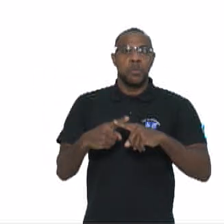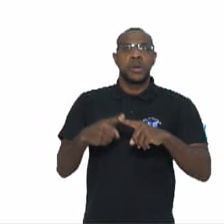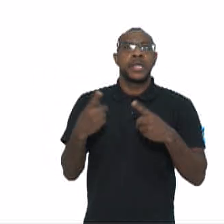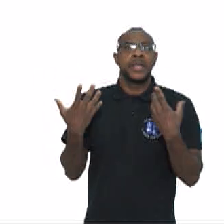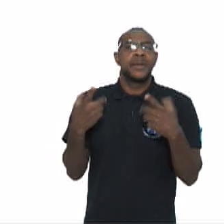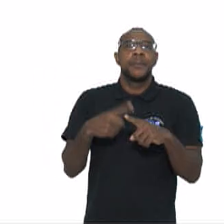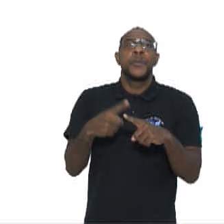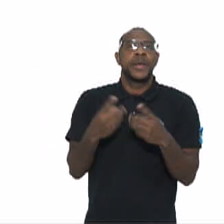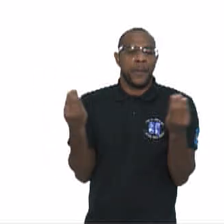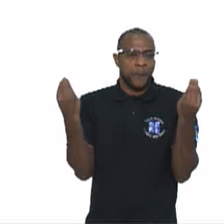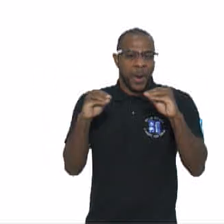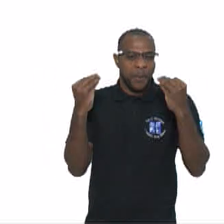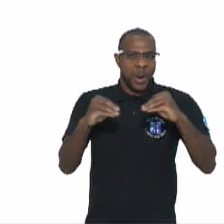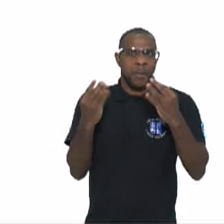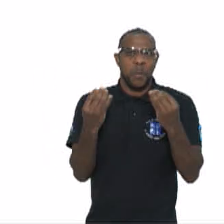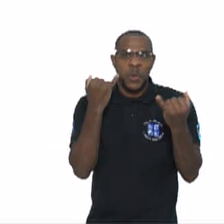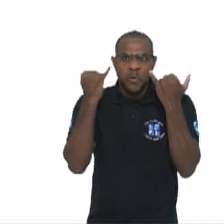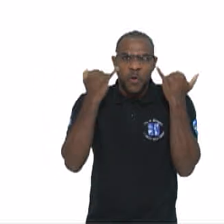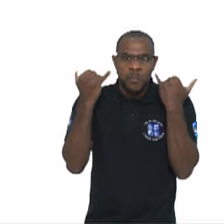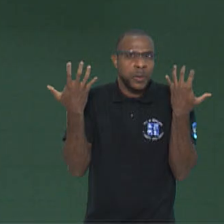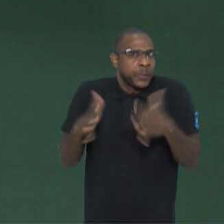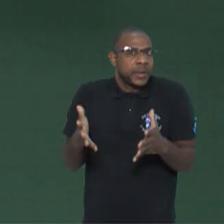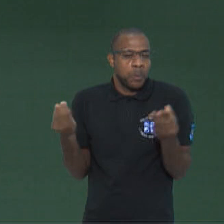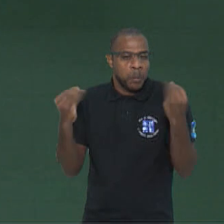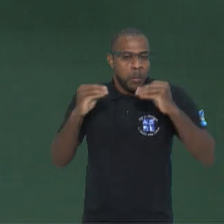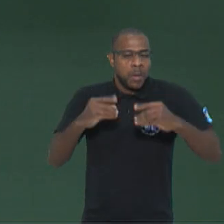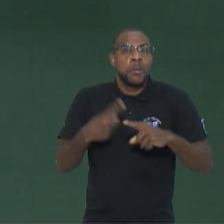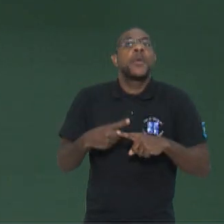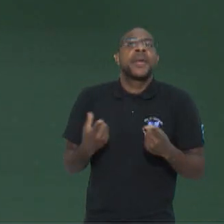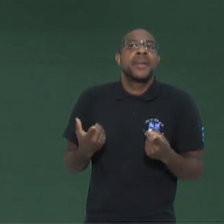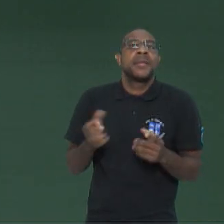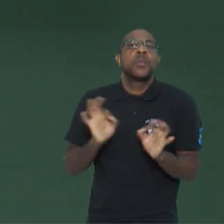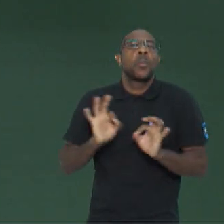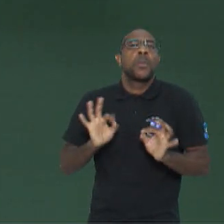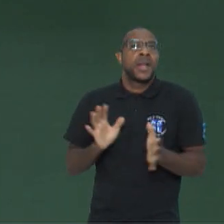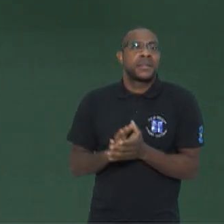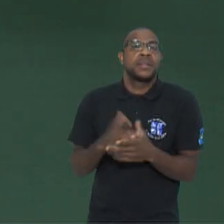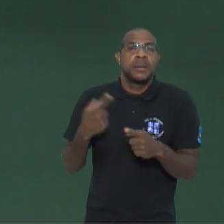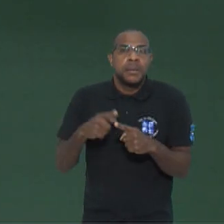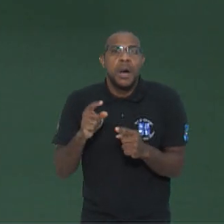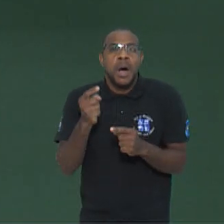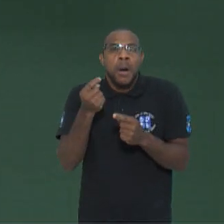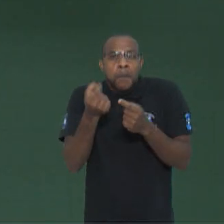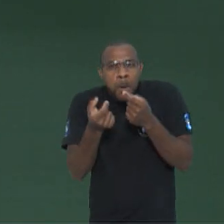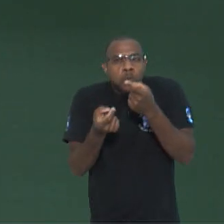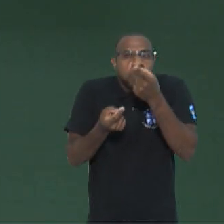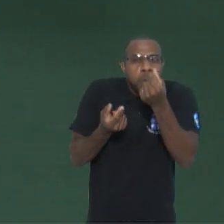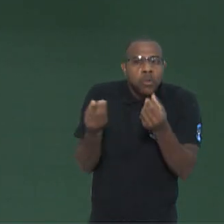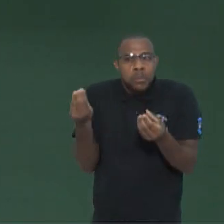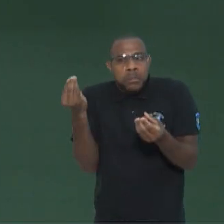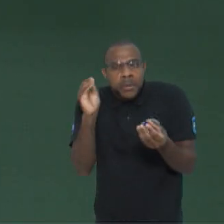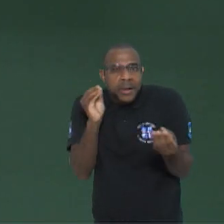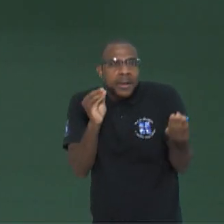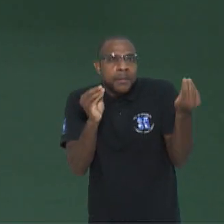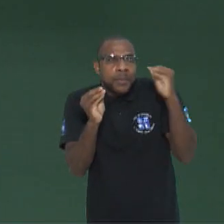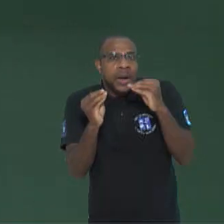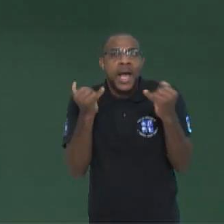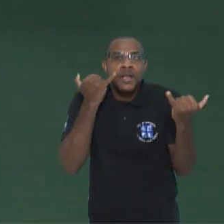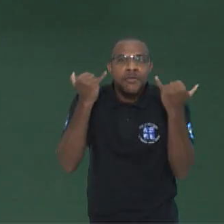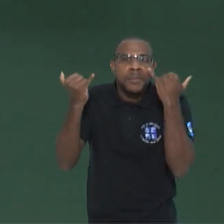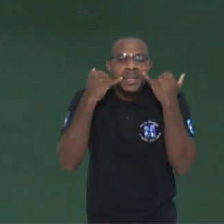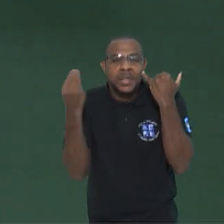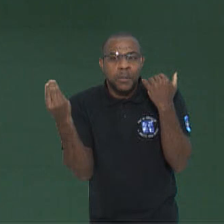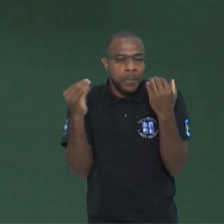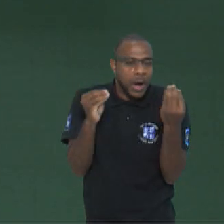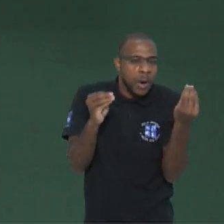o interesse do leitor em ler a matéria, né? Então, eu tenho que ir dosando as informações para não entregá-la de uma